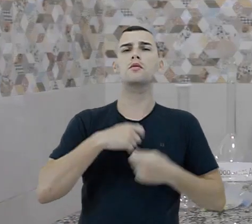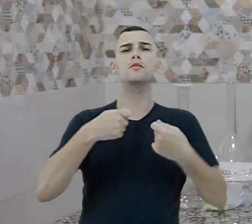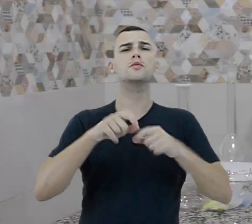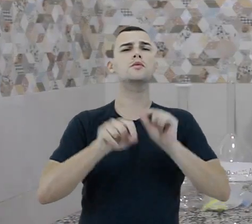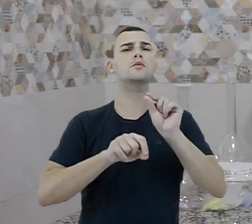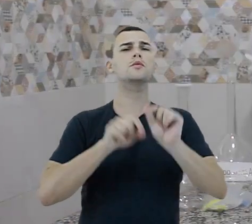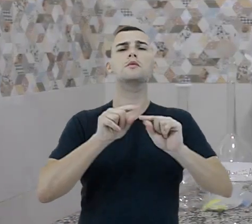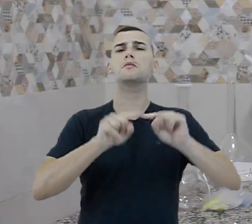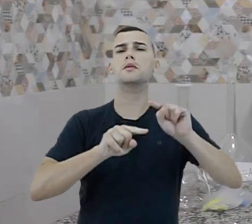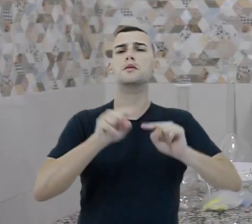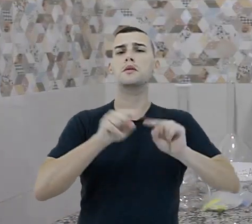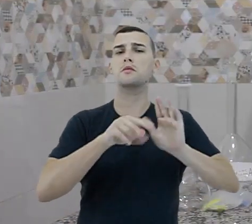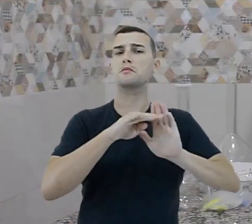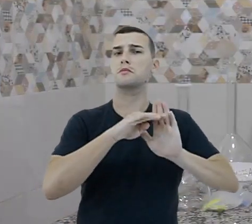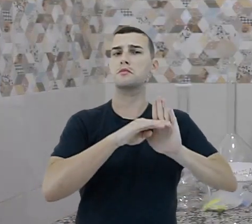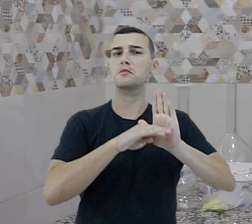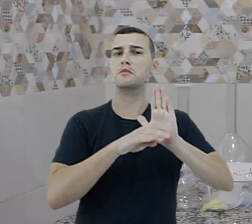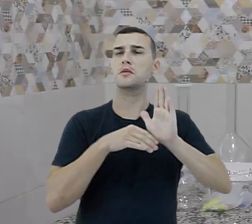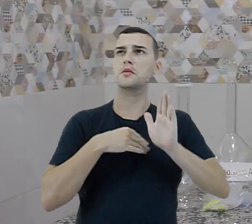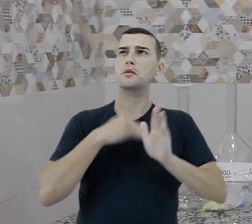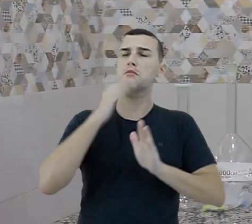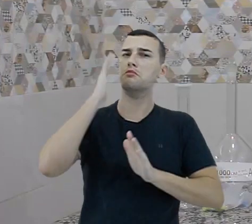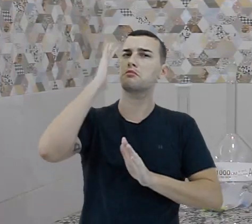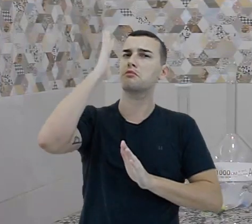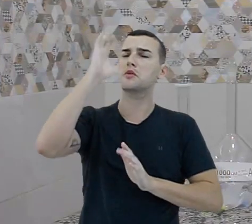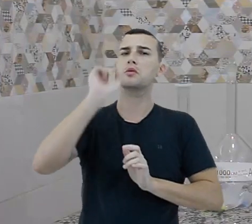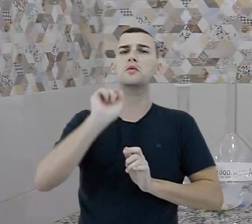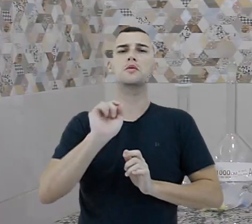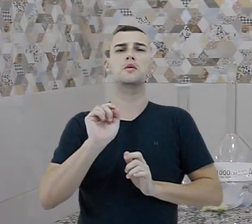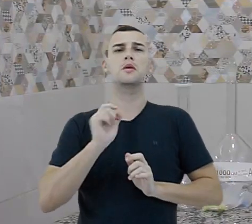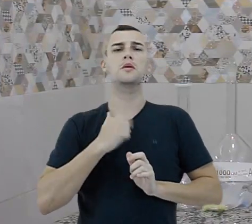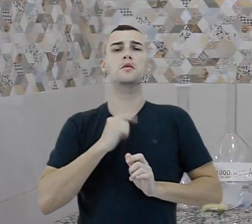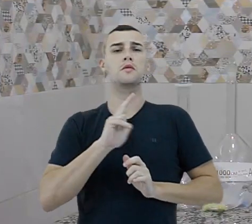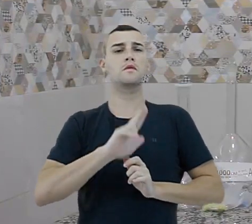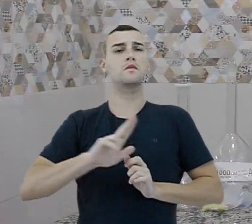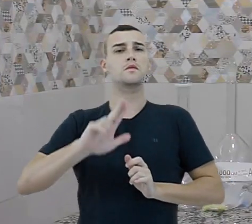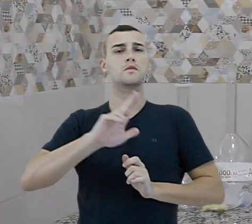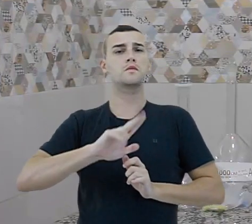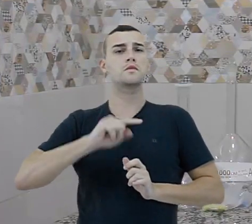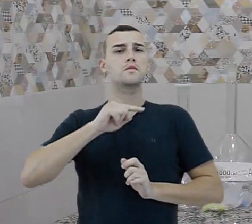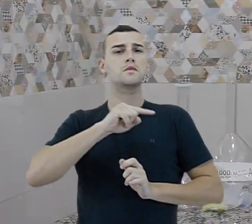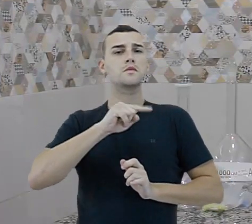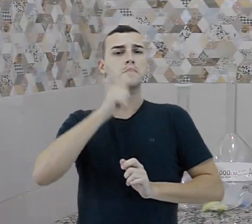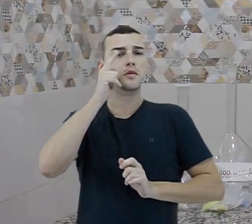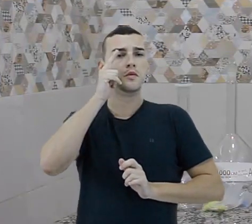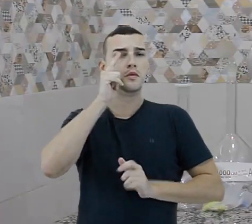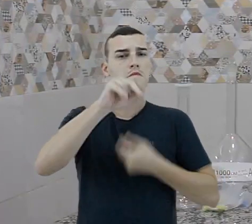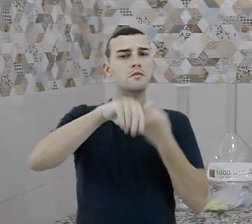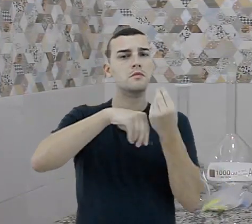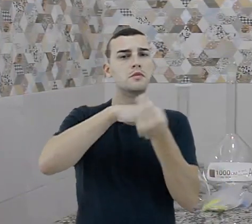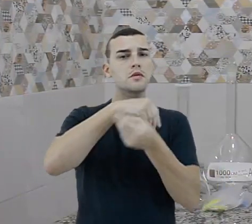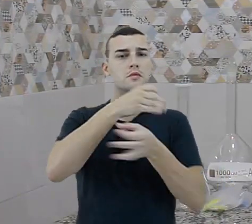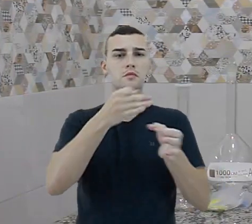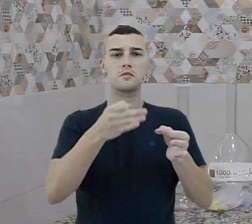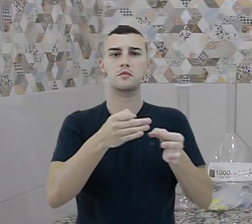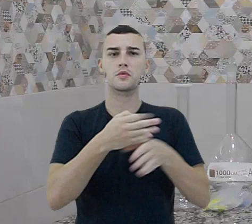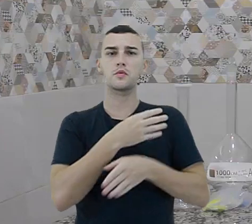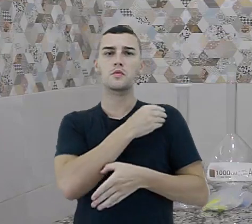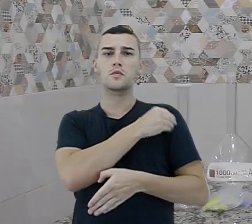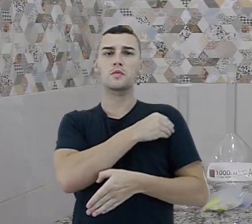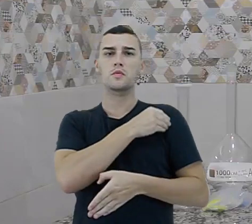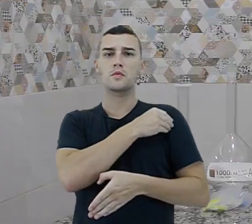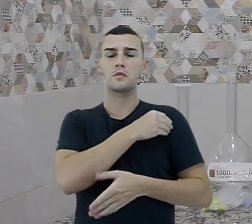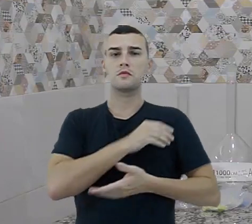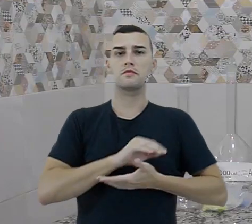70%, o que eu vou precisar? Então, eu já começo a organizar na minha mente o que eu vou precisar para fazer